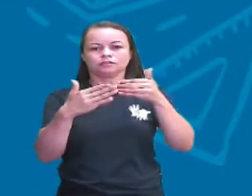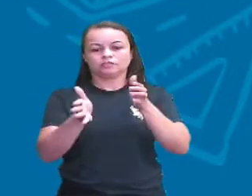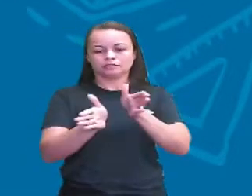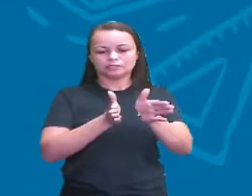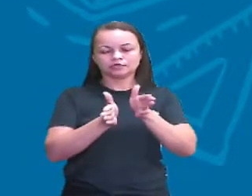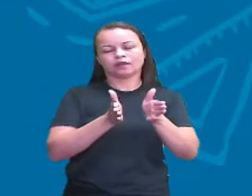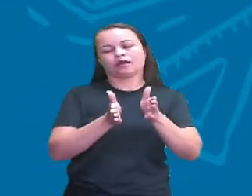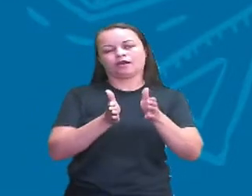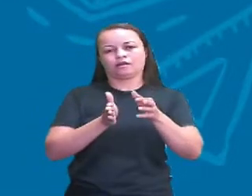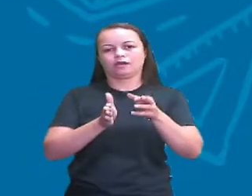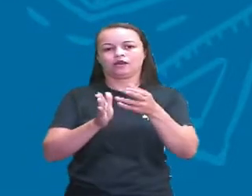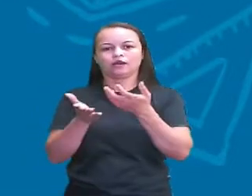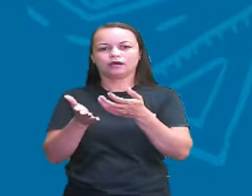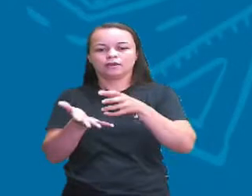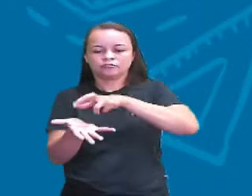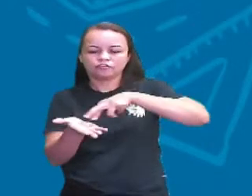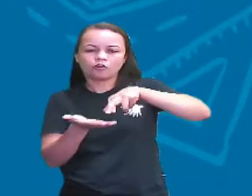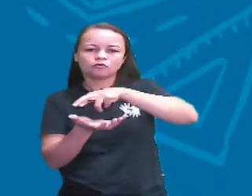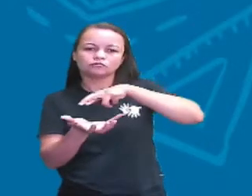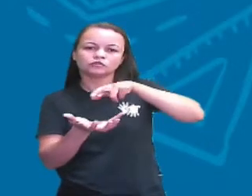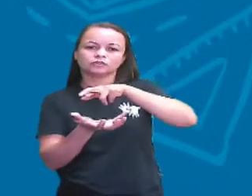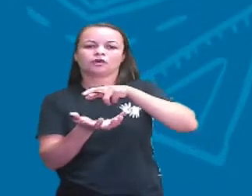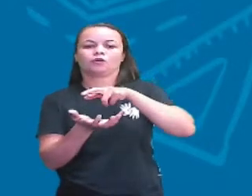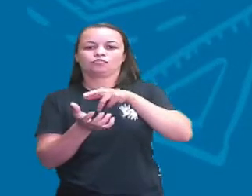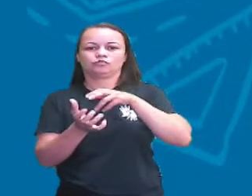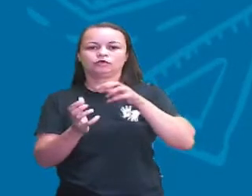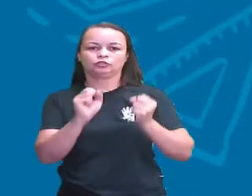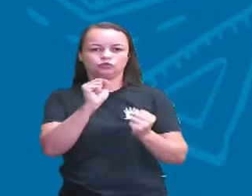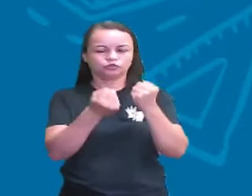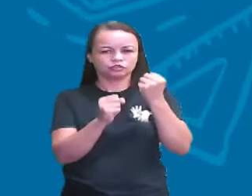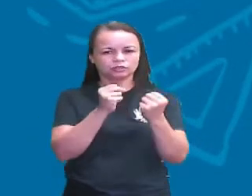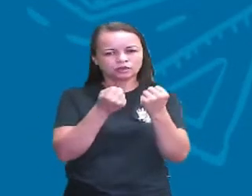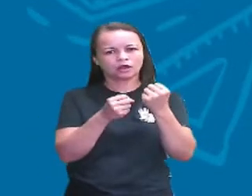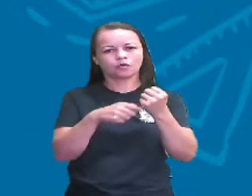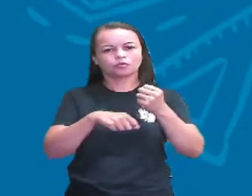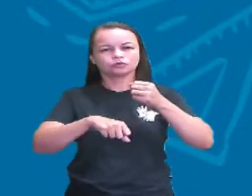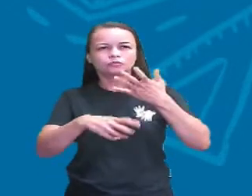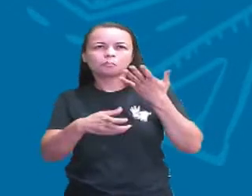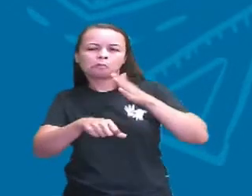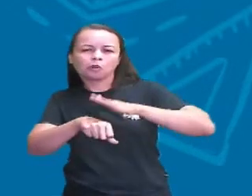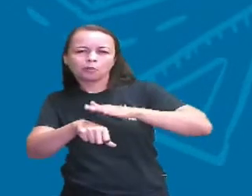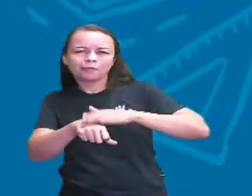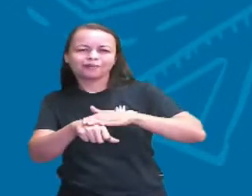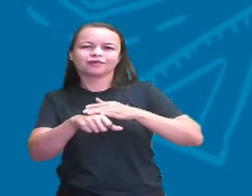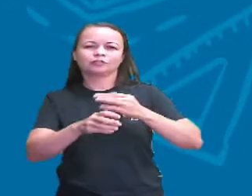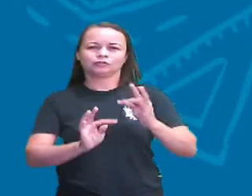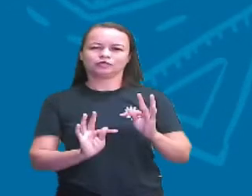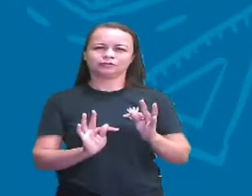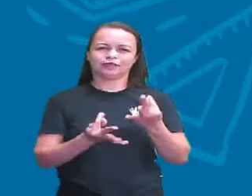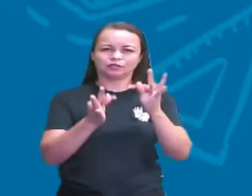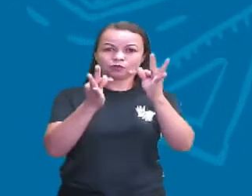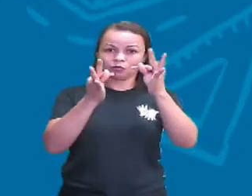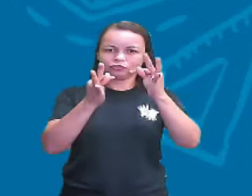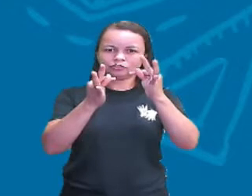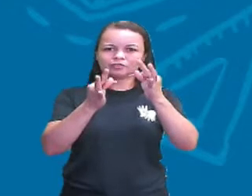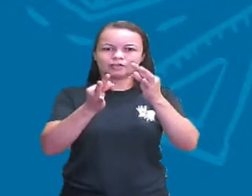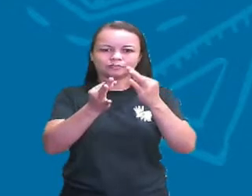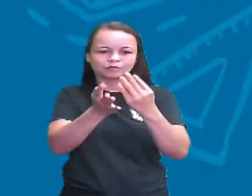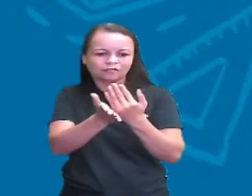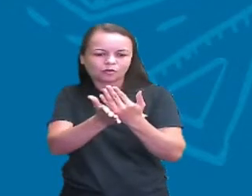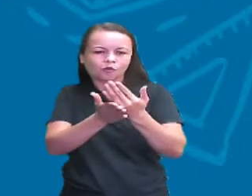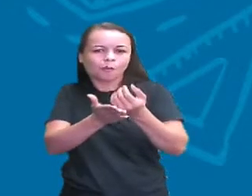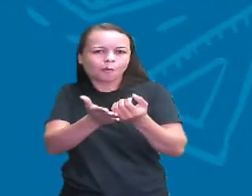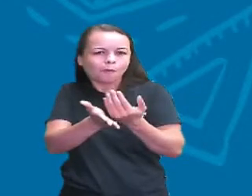O que é que foi a segunda fase da Revolução Industrial? Foi um momento onde novas tecnologias estavam surgindo no